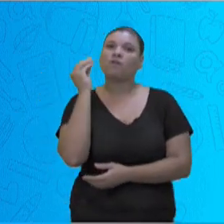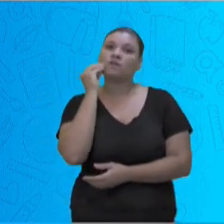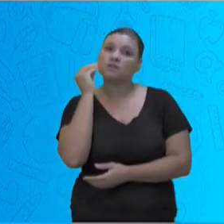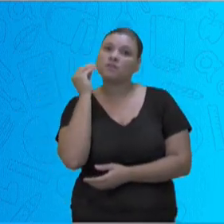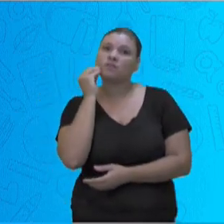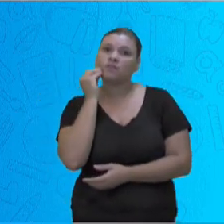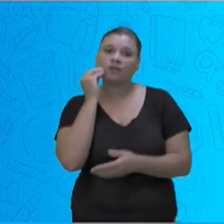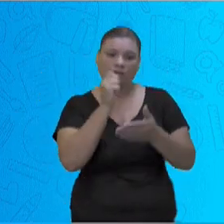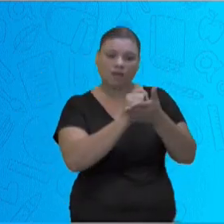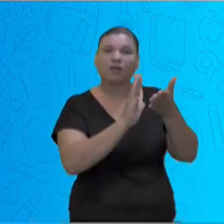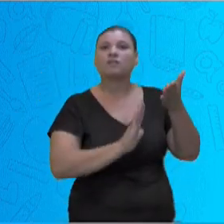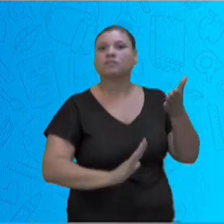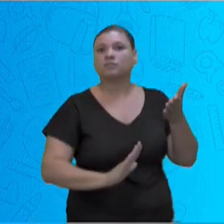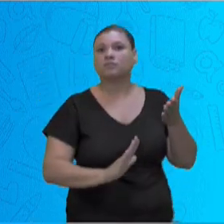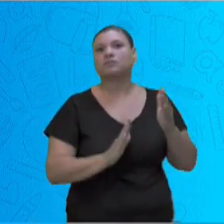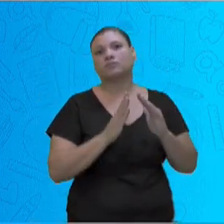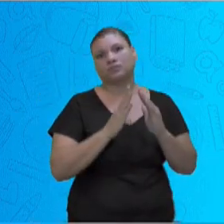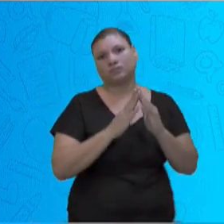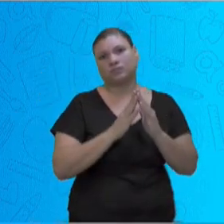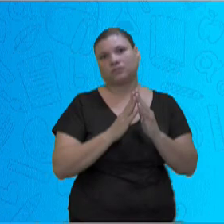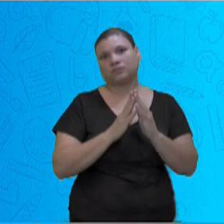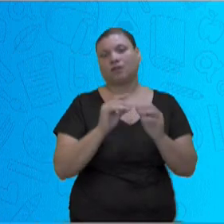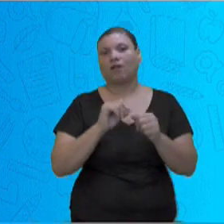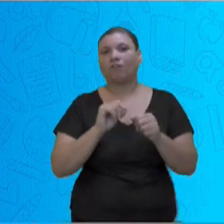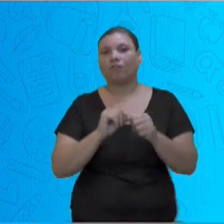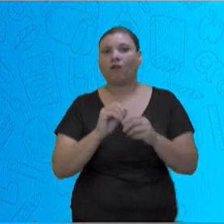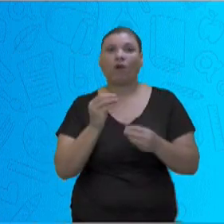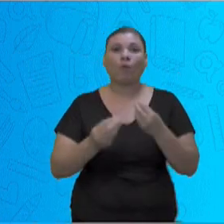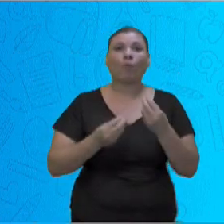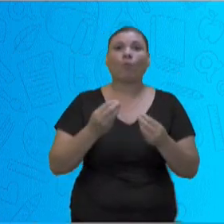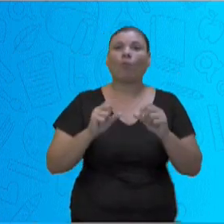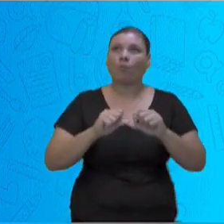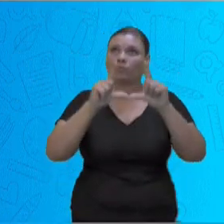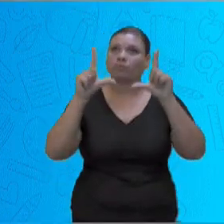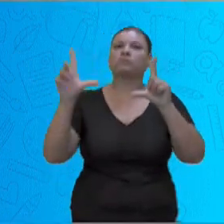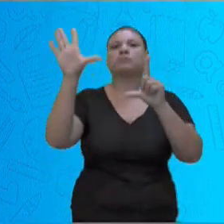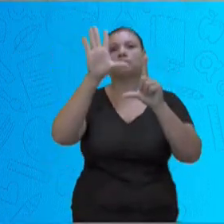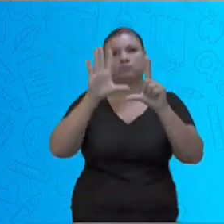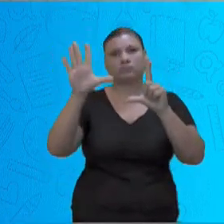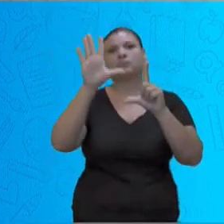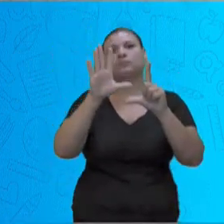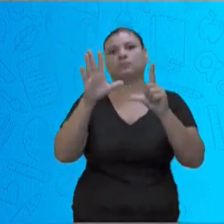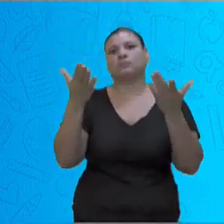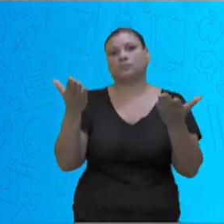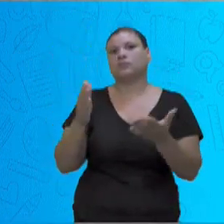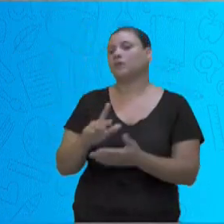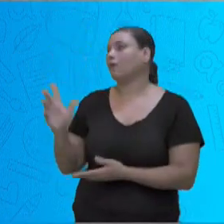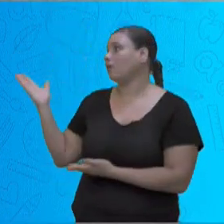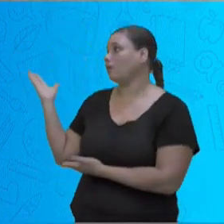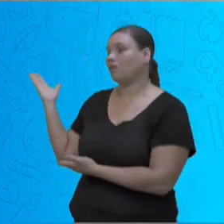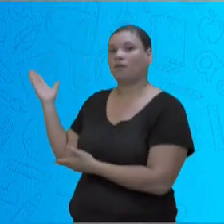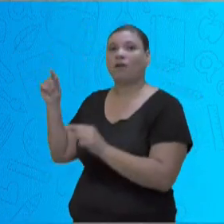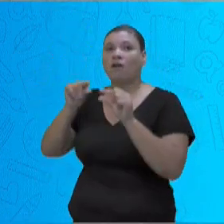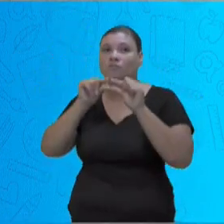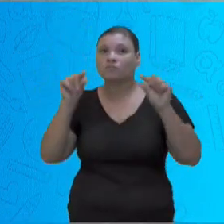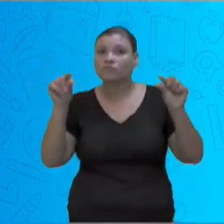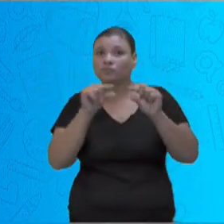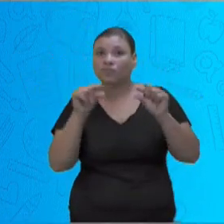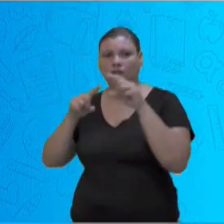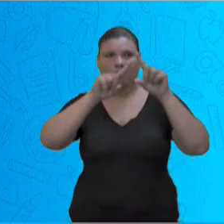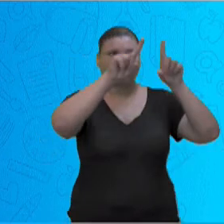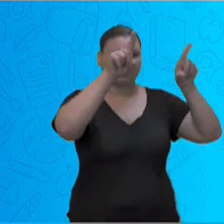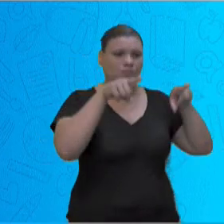atividades, essas próximas atividades aqui, no caso da negativa e afirmativa, é a mesma coisa. Sinal de